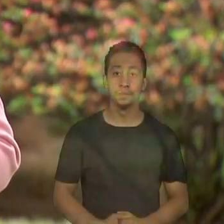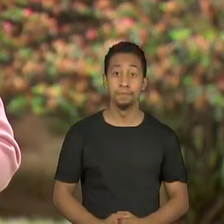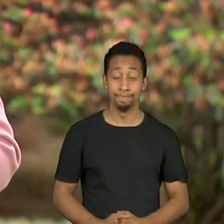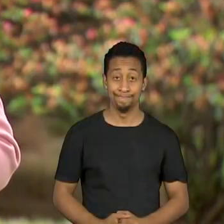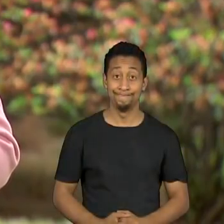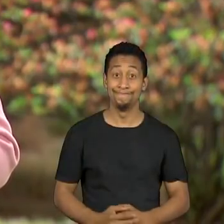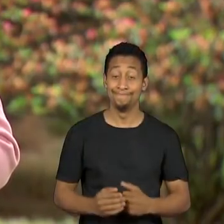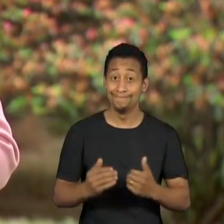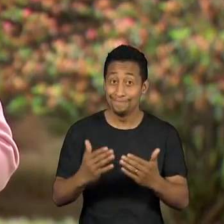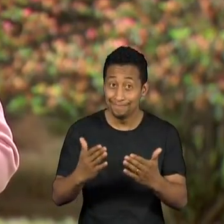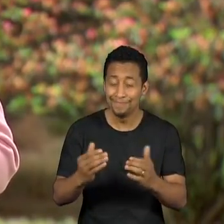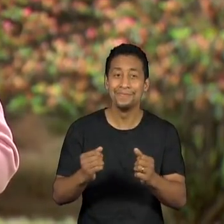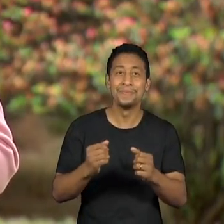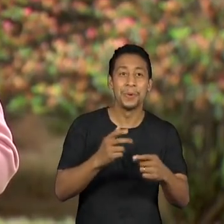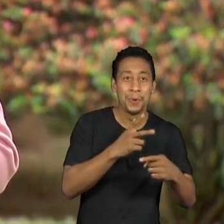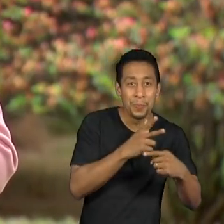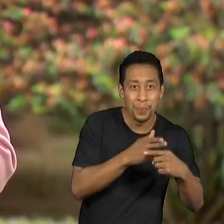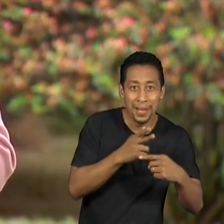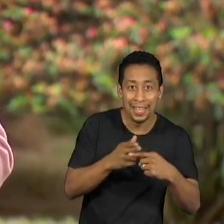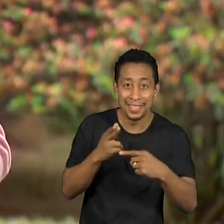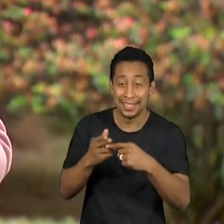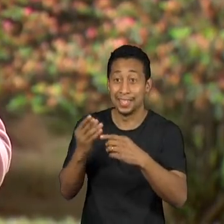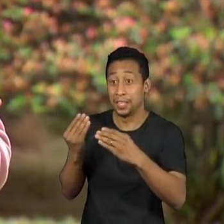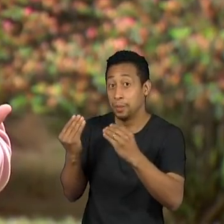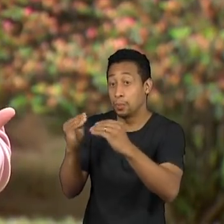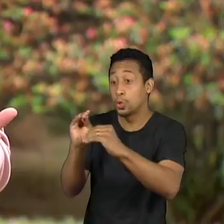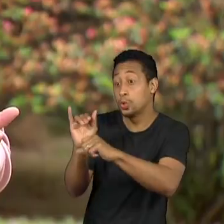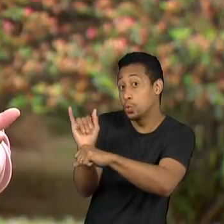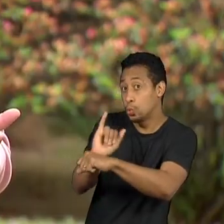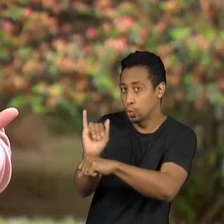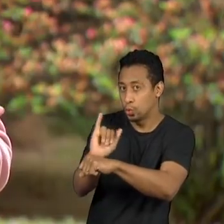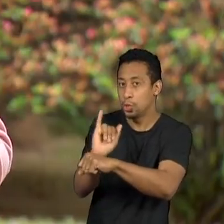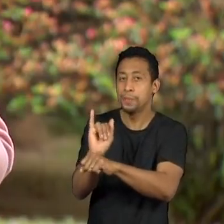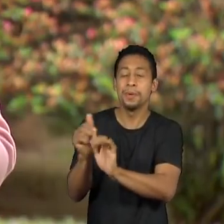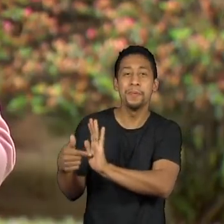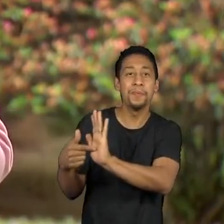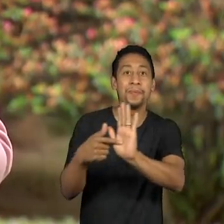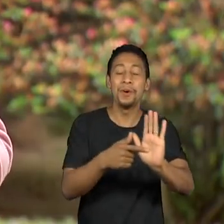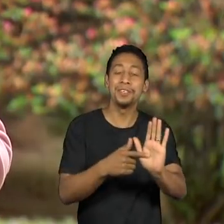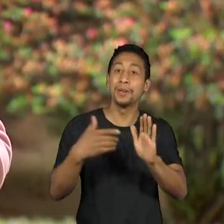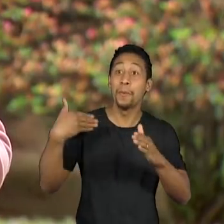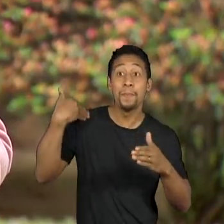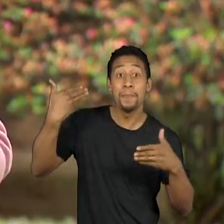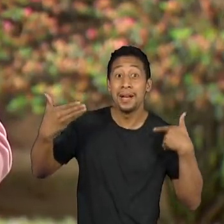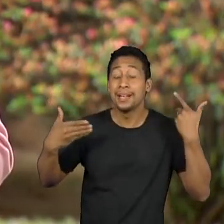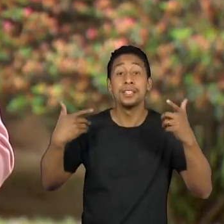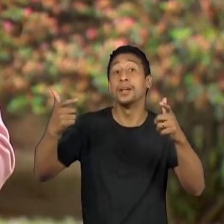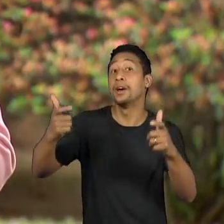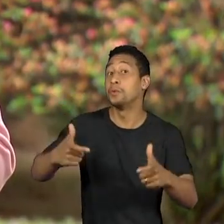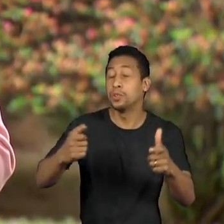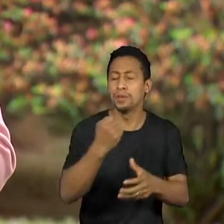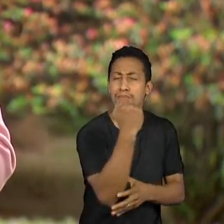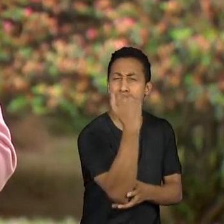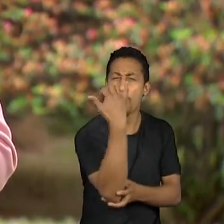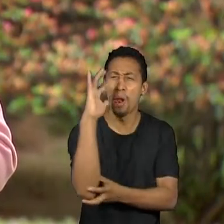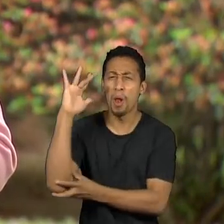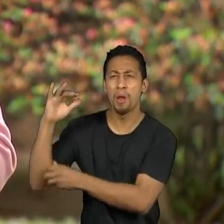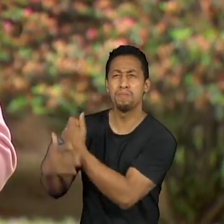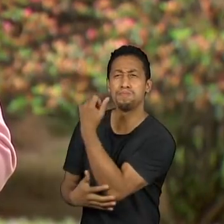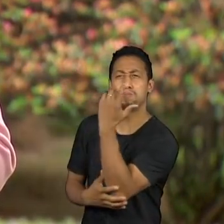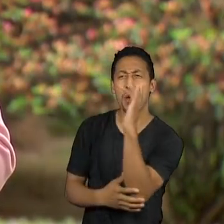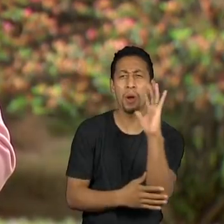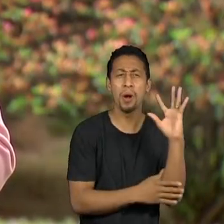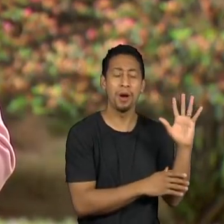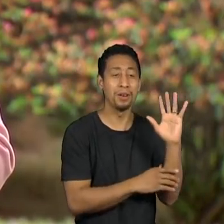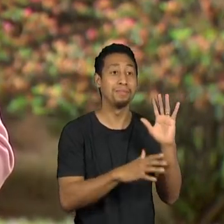Uma websérie divulgada no YouTube promove um passeio pela maior floresta tropical do mundo por meio